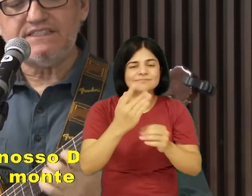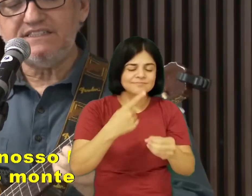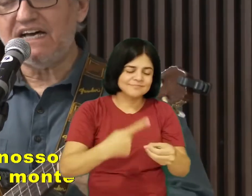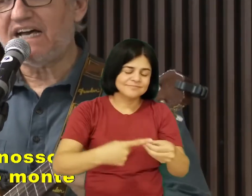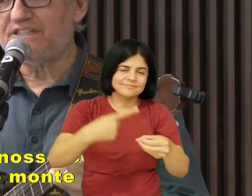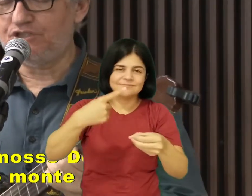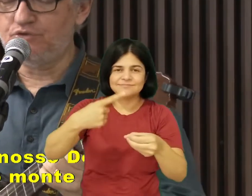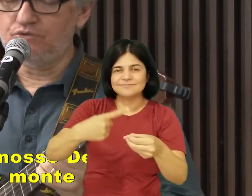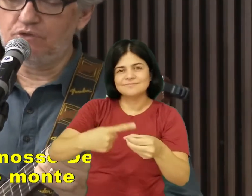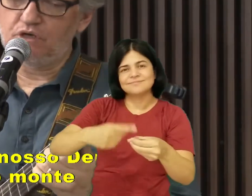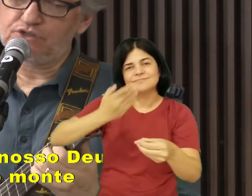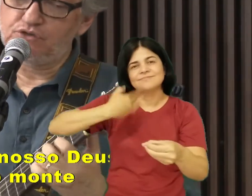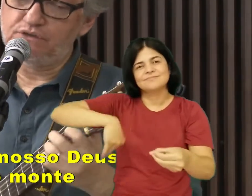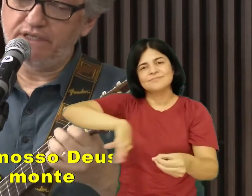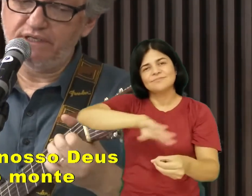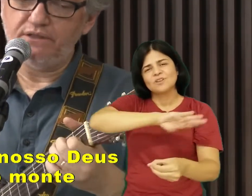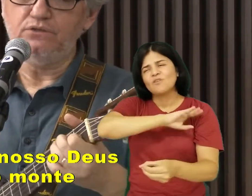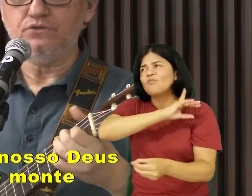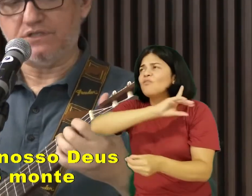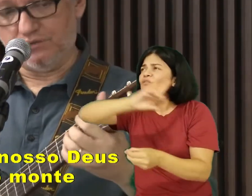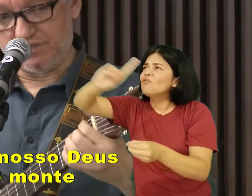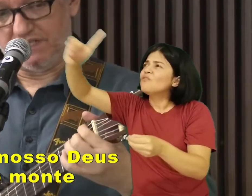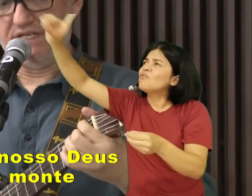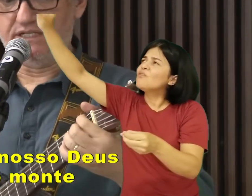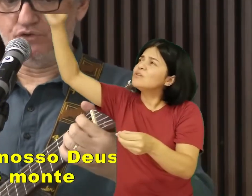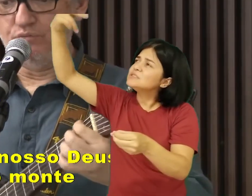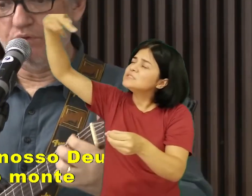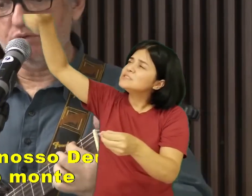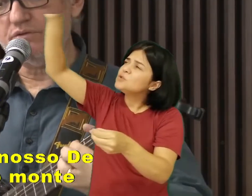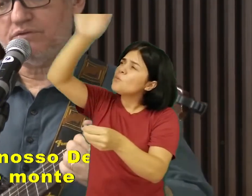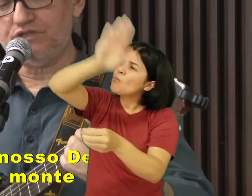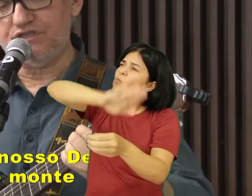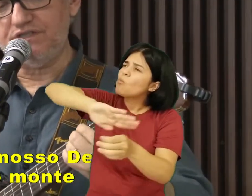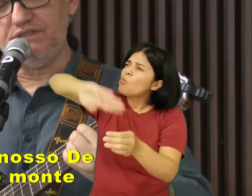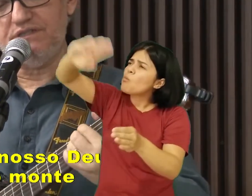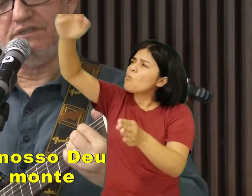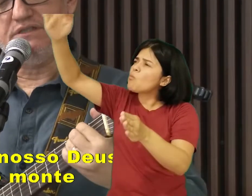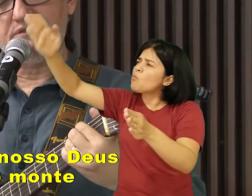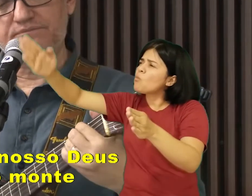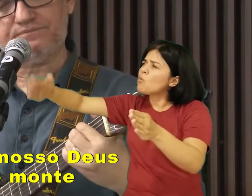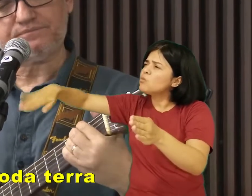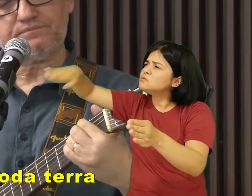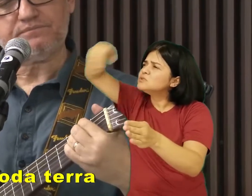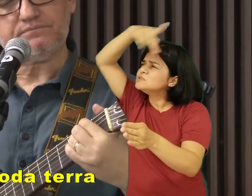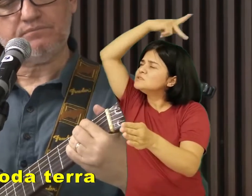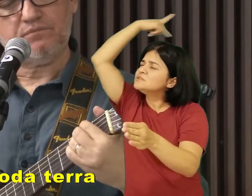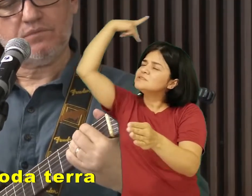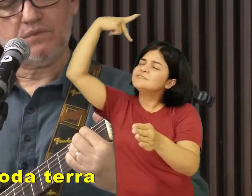A cidade do nosso Deus, seu santo monte,